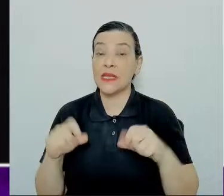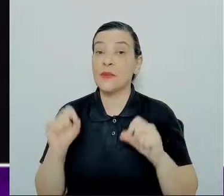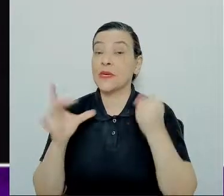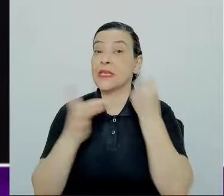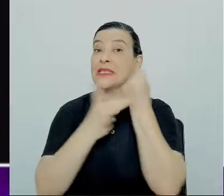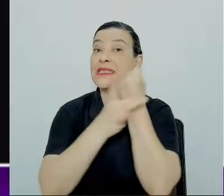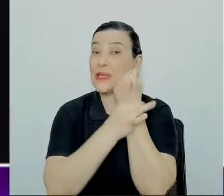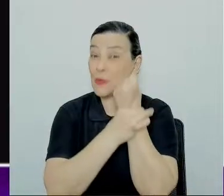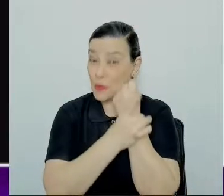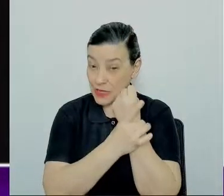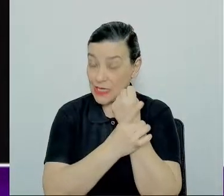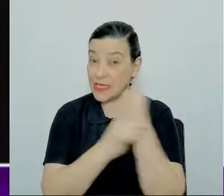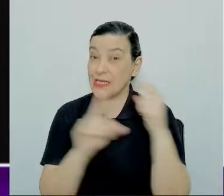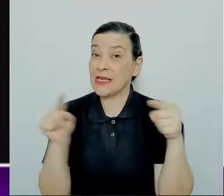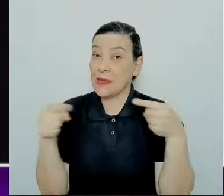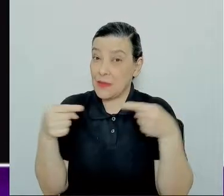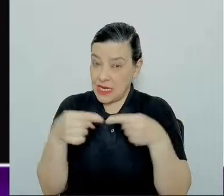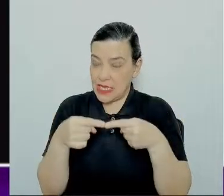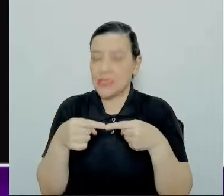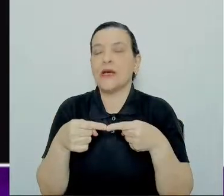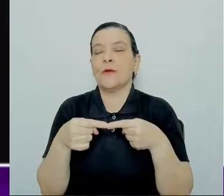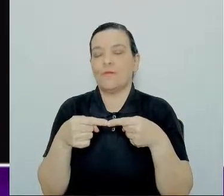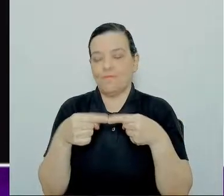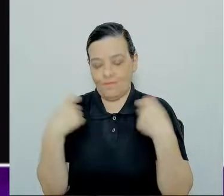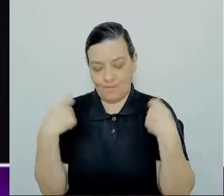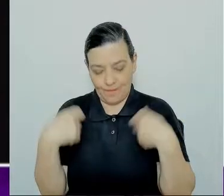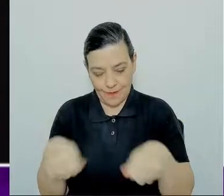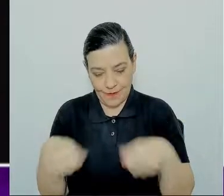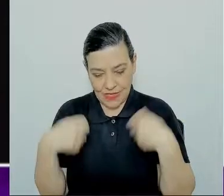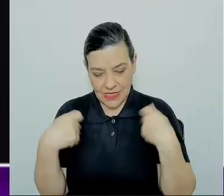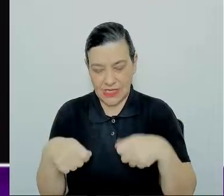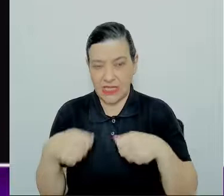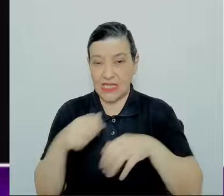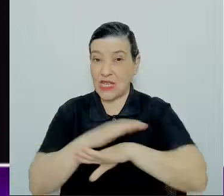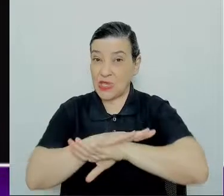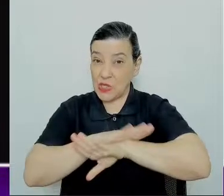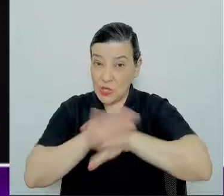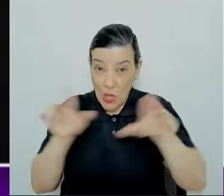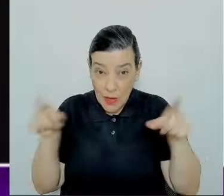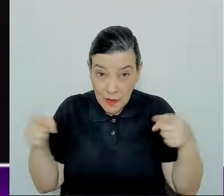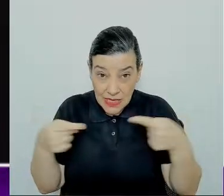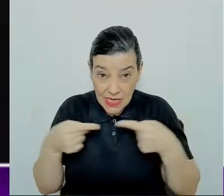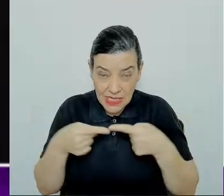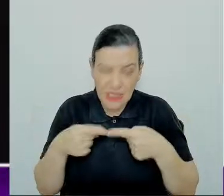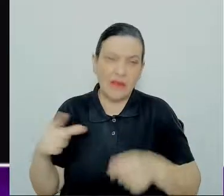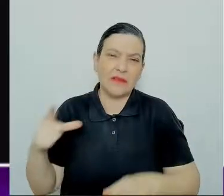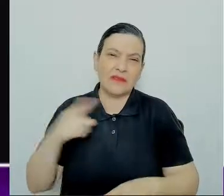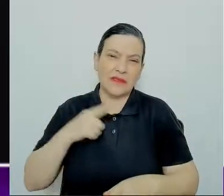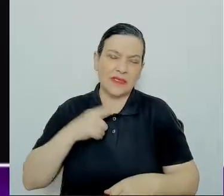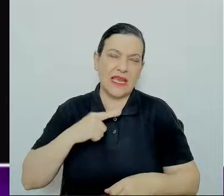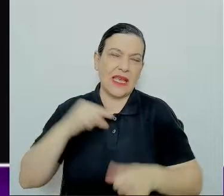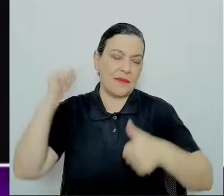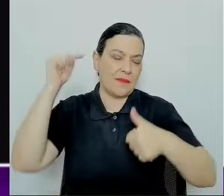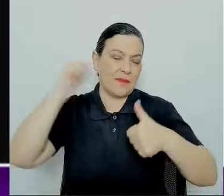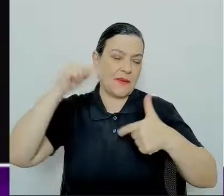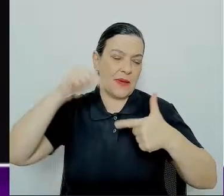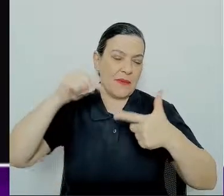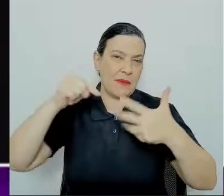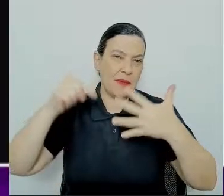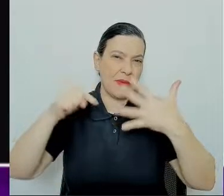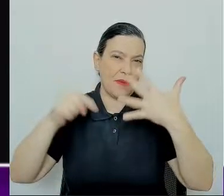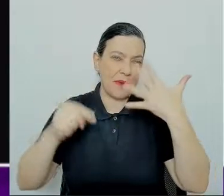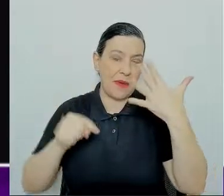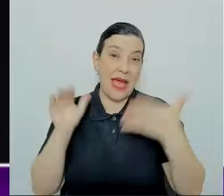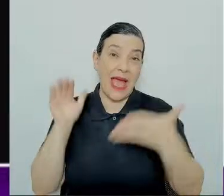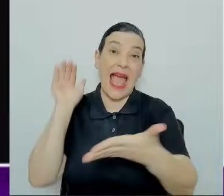cima da aplicação. Sim, mas não apenas na aplicação. Existe todo um caminho a ser traçado até chegar